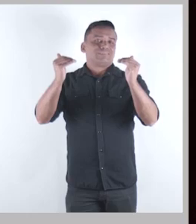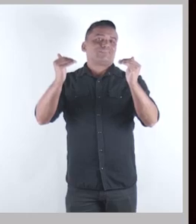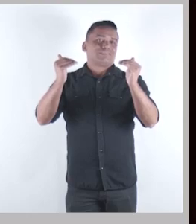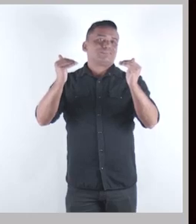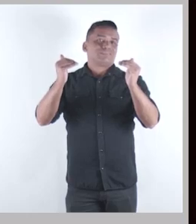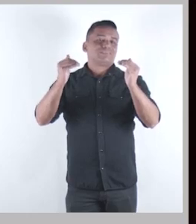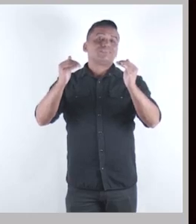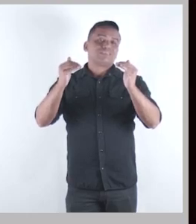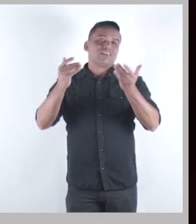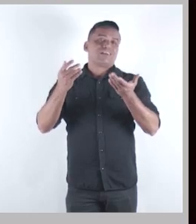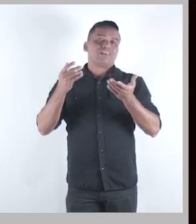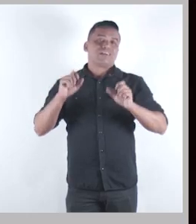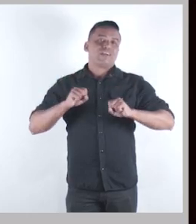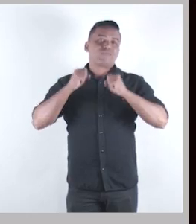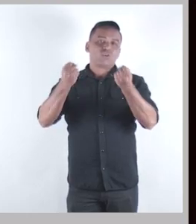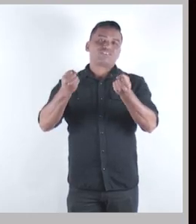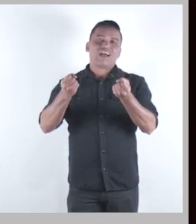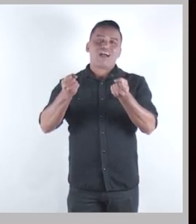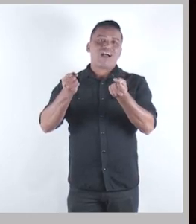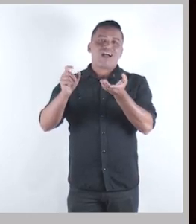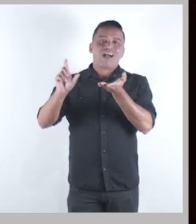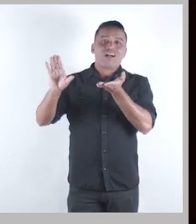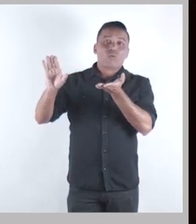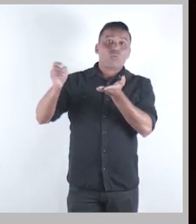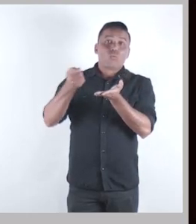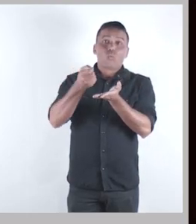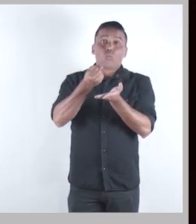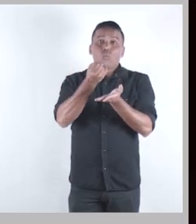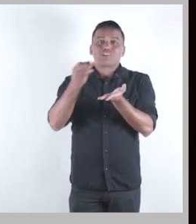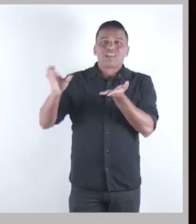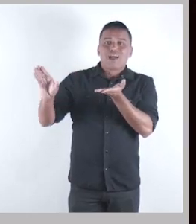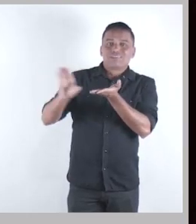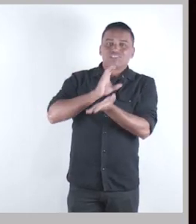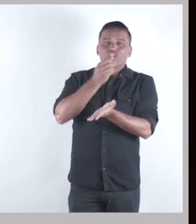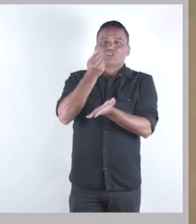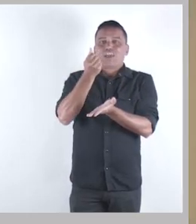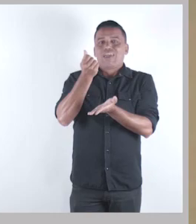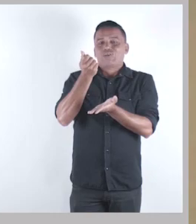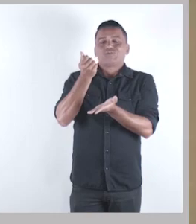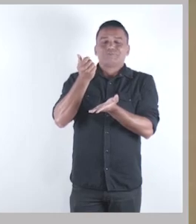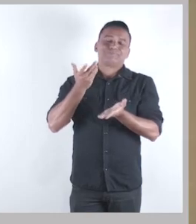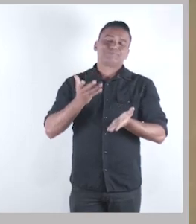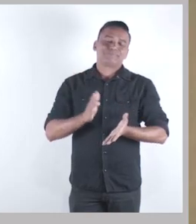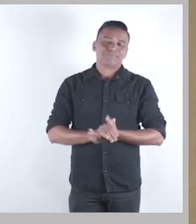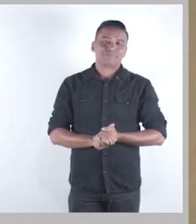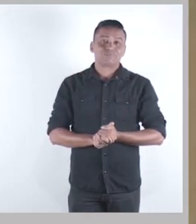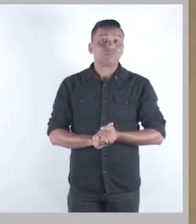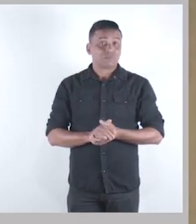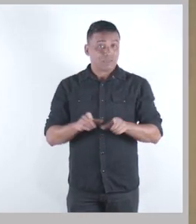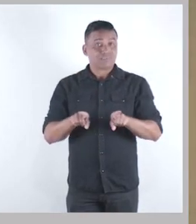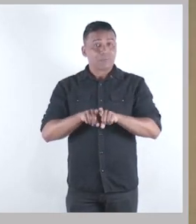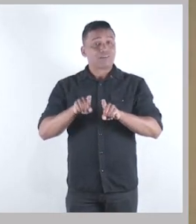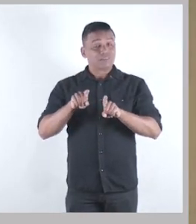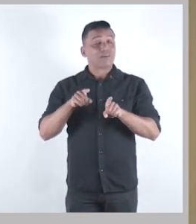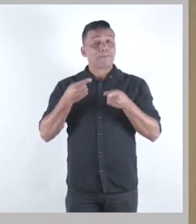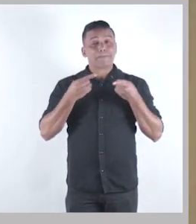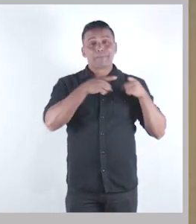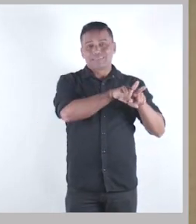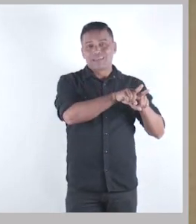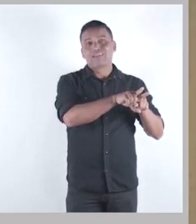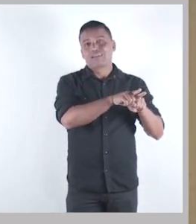um reforço desse orçamento. Não tem sido fácil, mas a gente vai tentando, no mínimo. Mais do que isso, nós estabelecemos